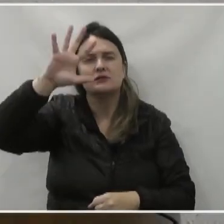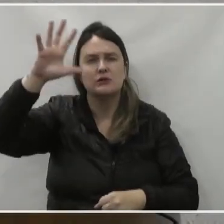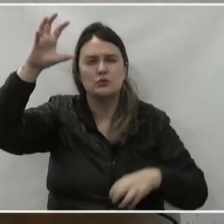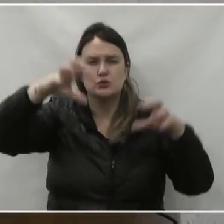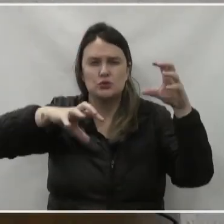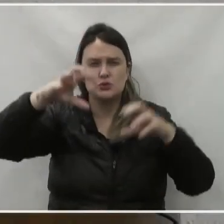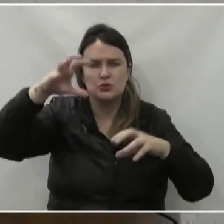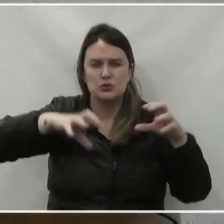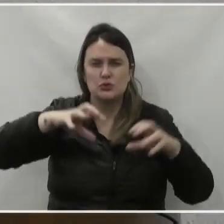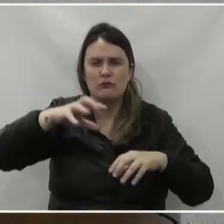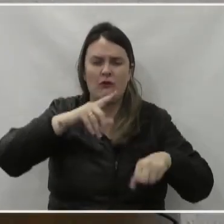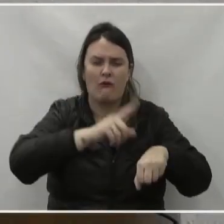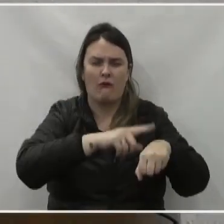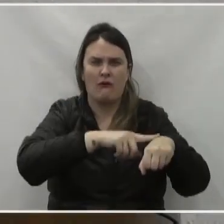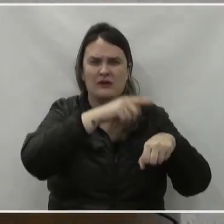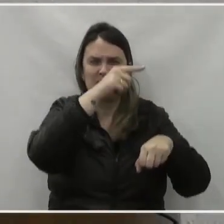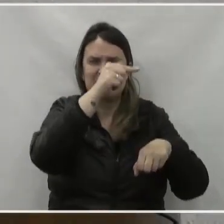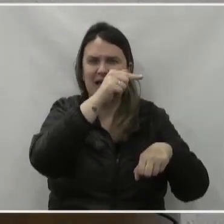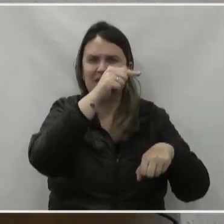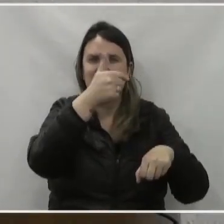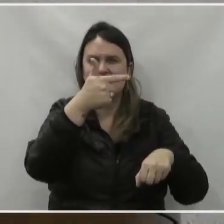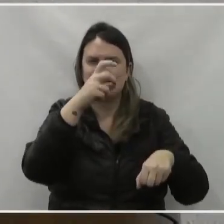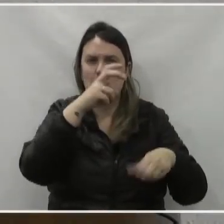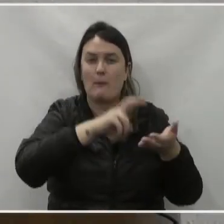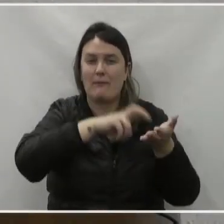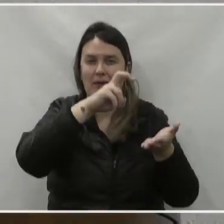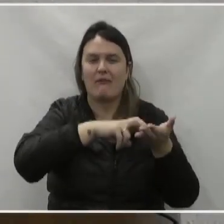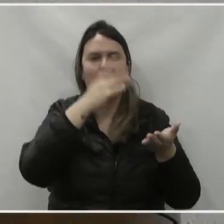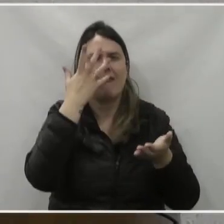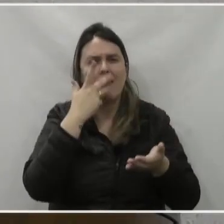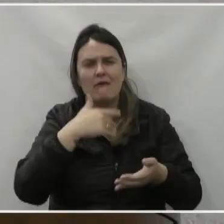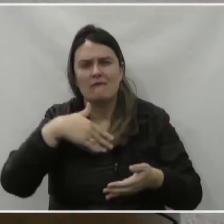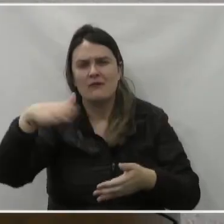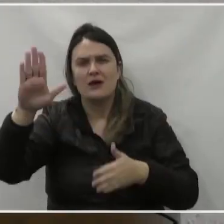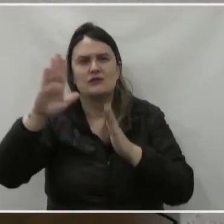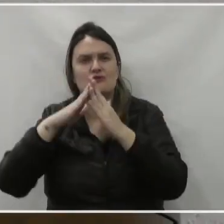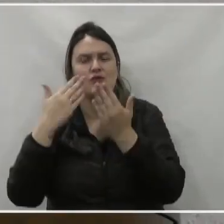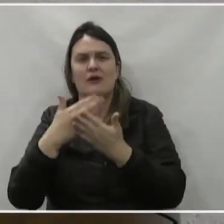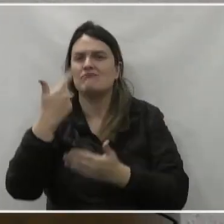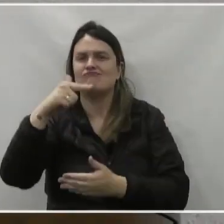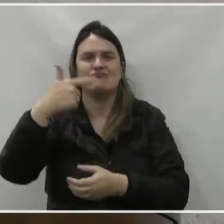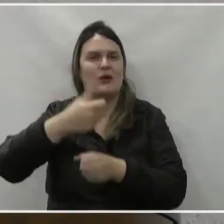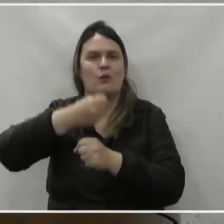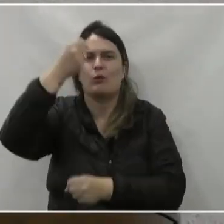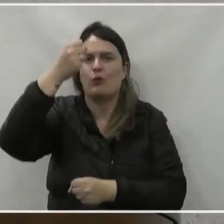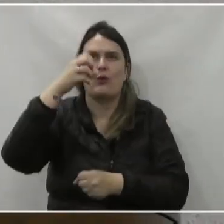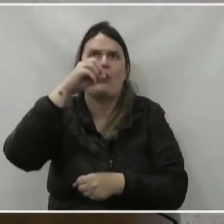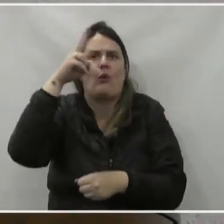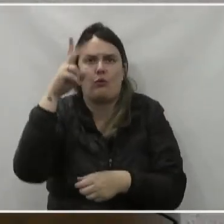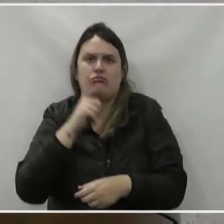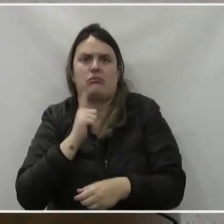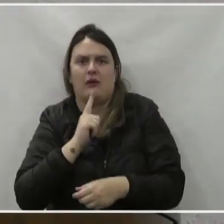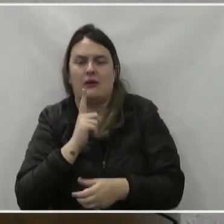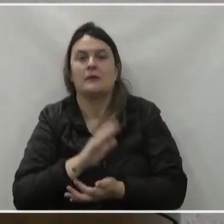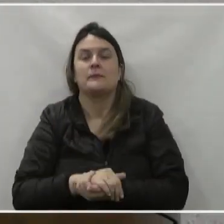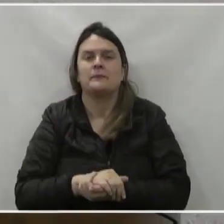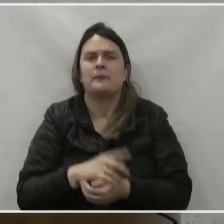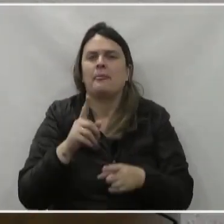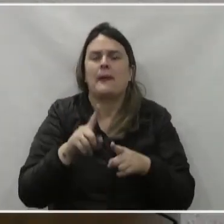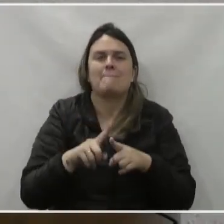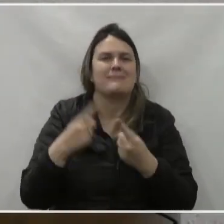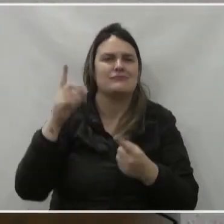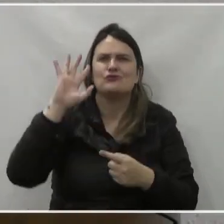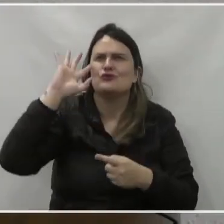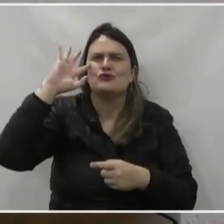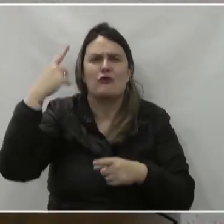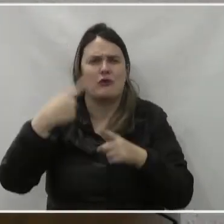7h25, chovendo, e crianças indo para a escola sem guarda-chuva, ou com, mas que não resolve